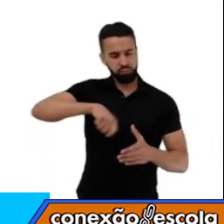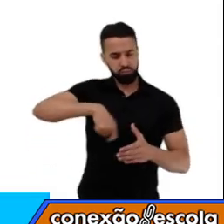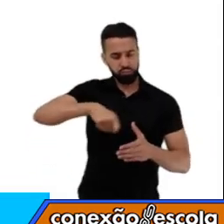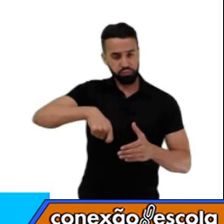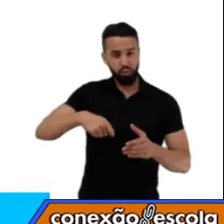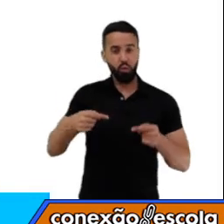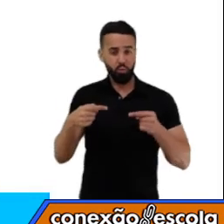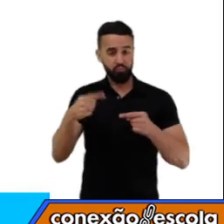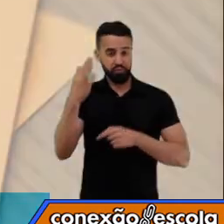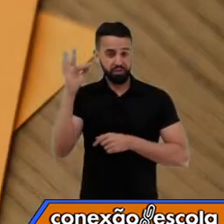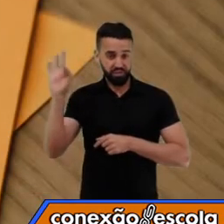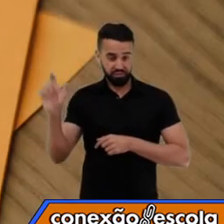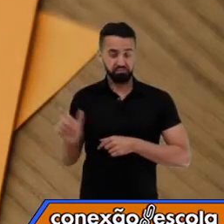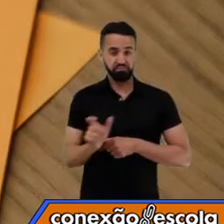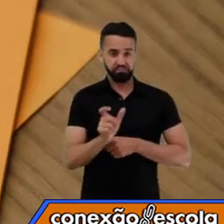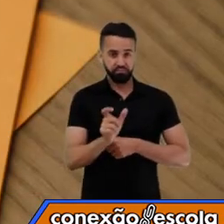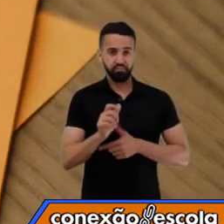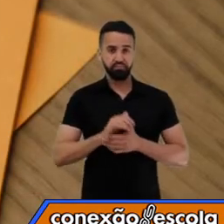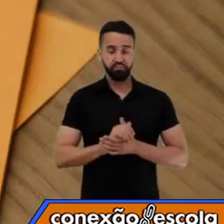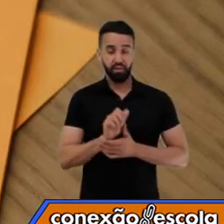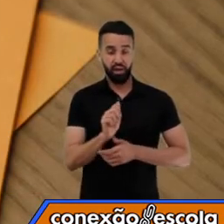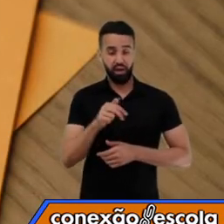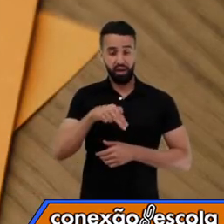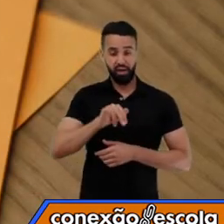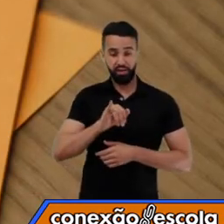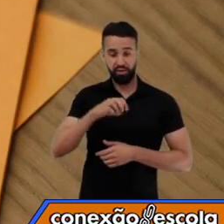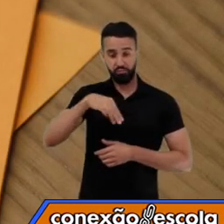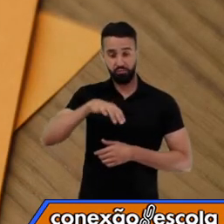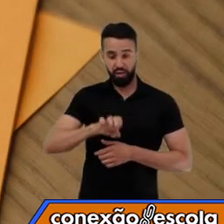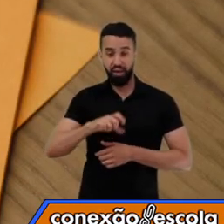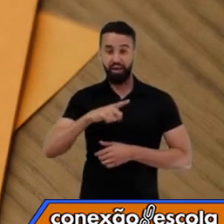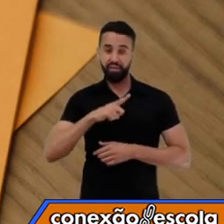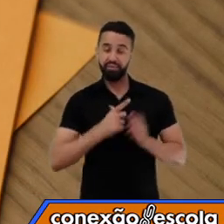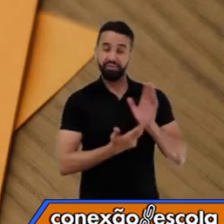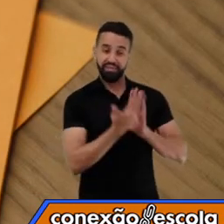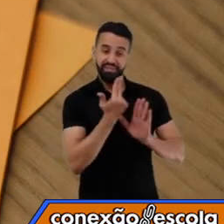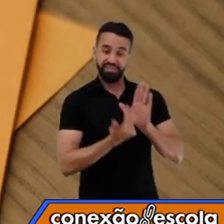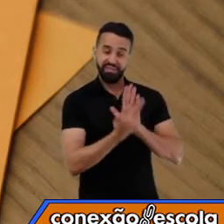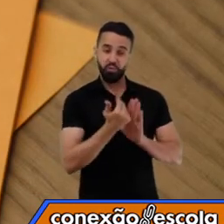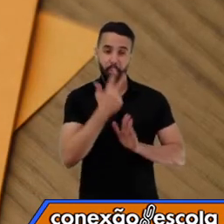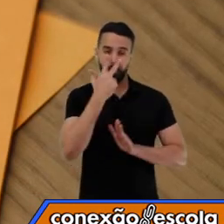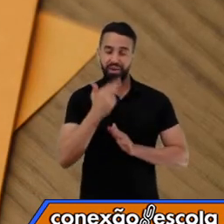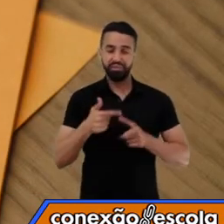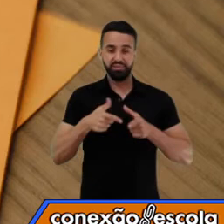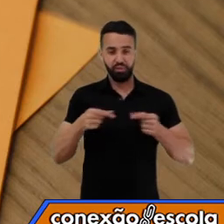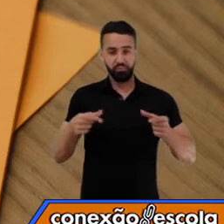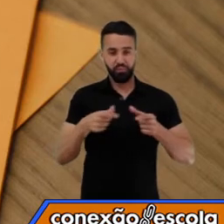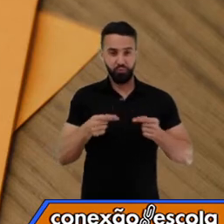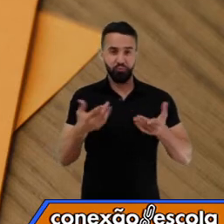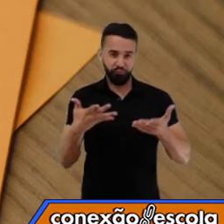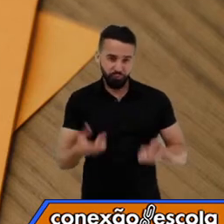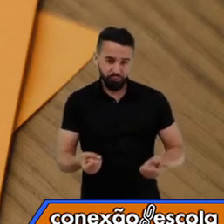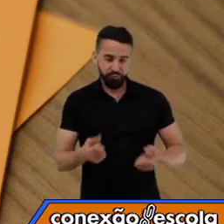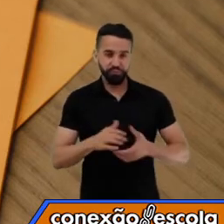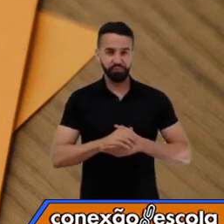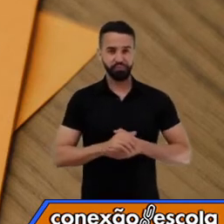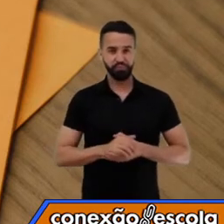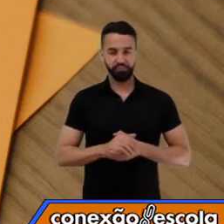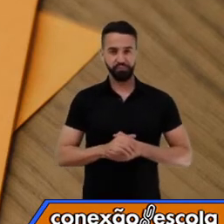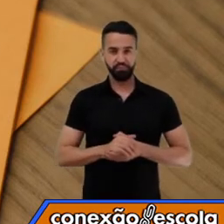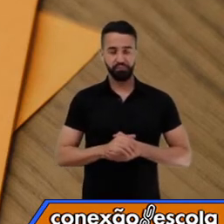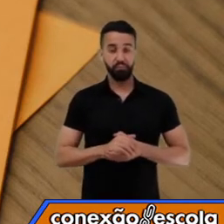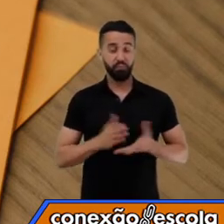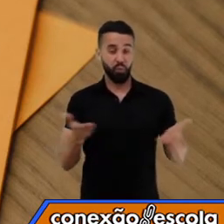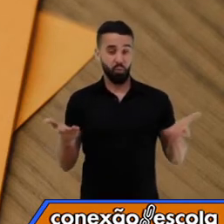francês e anime que é aquele desenho animado no estilo japonês vamos lá